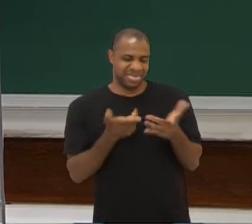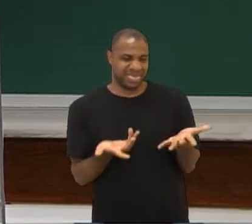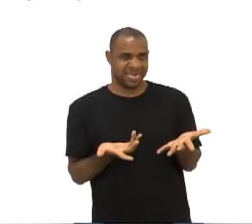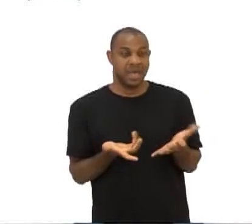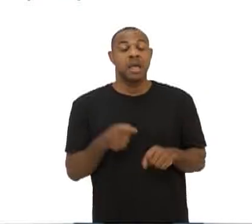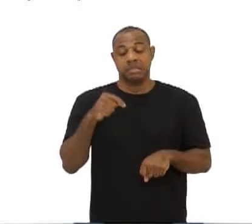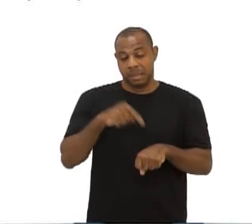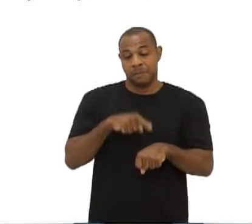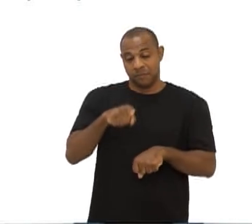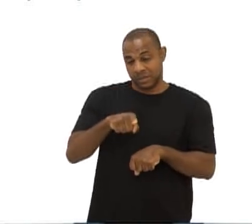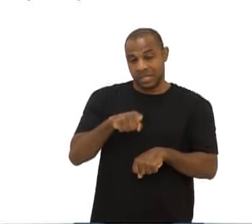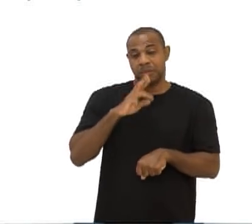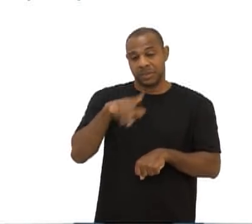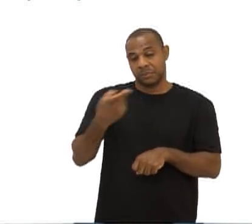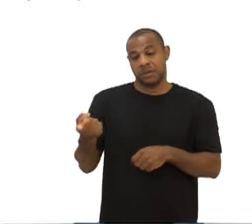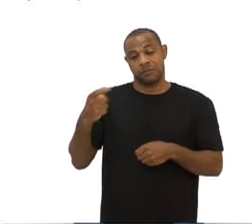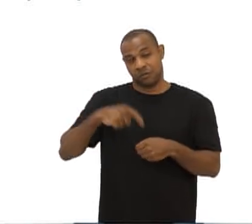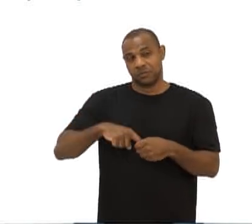eu já volto.